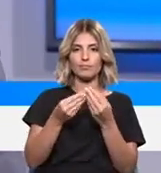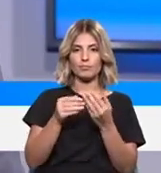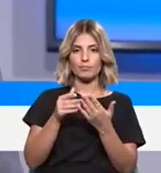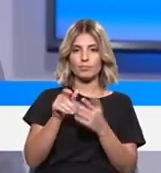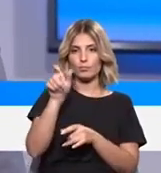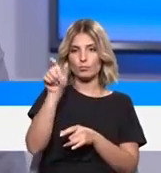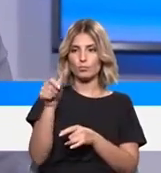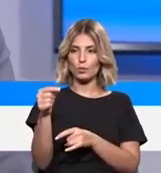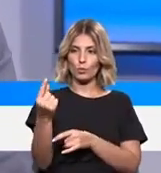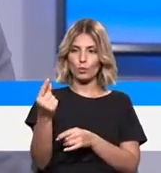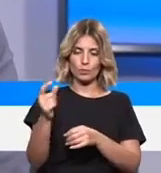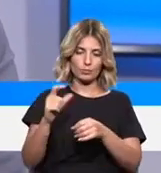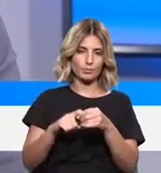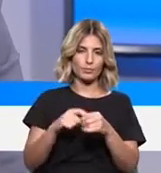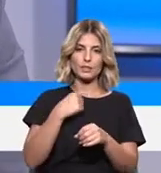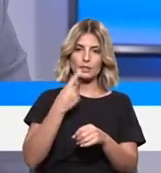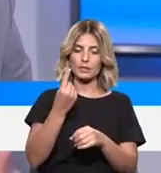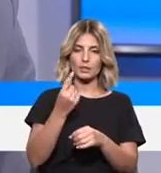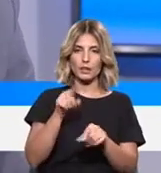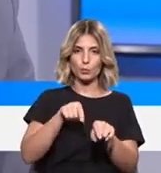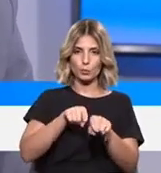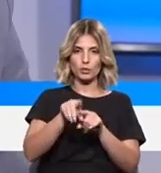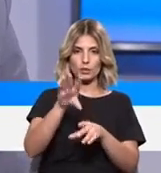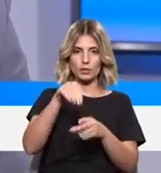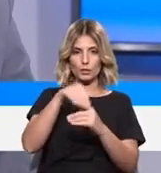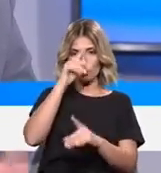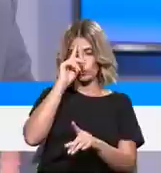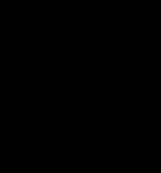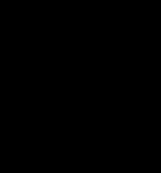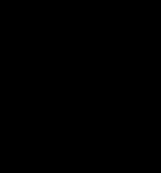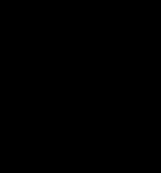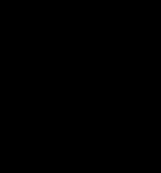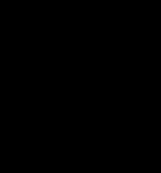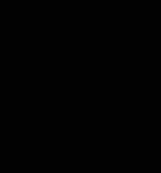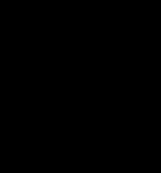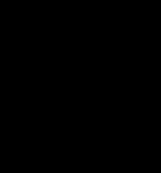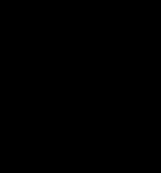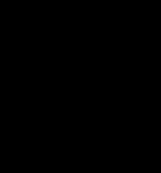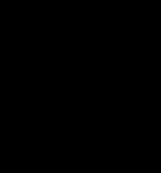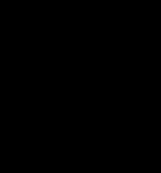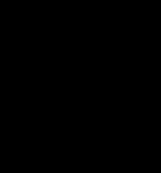menos de um militante que diz que está na política para ganhar dinheiro